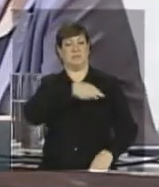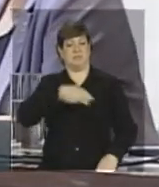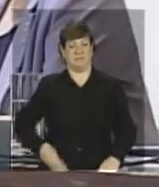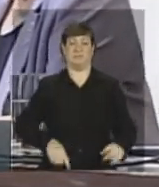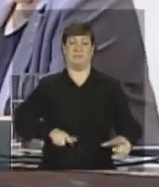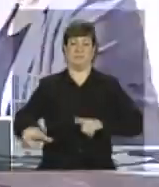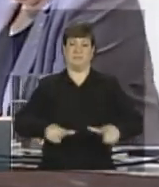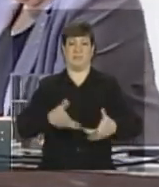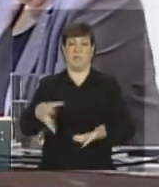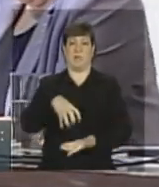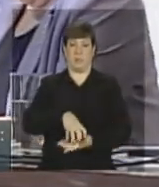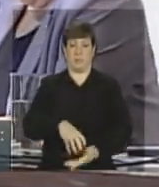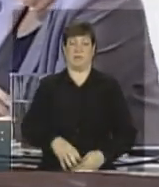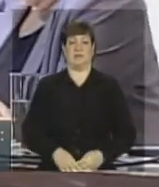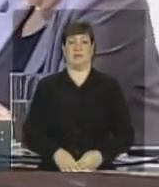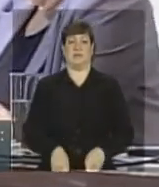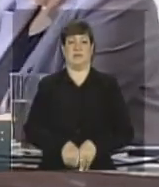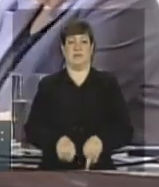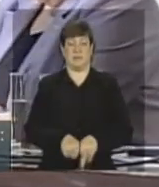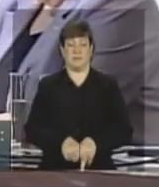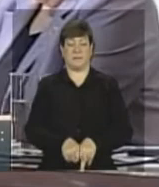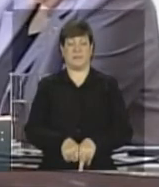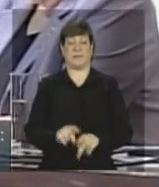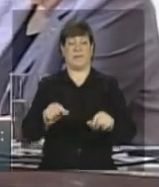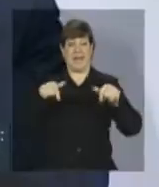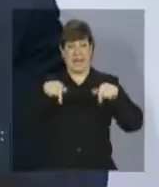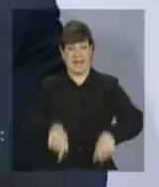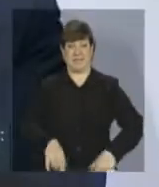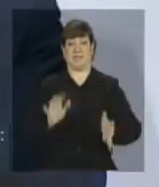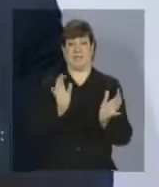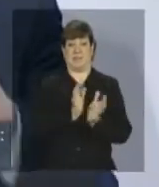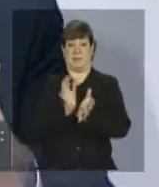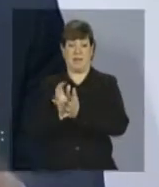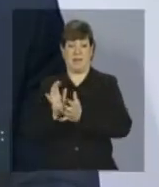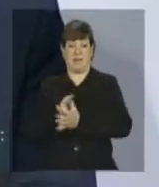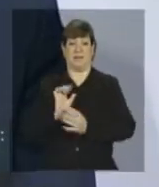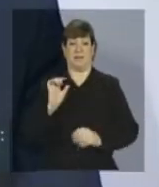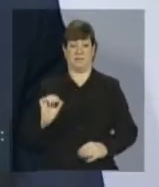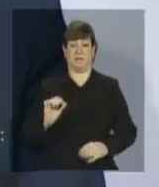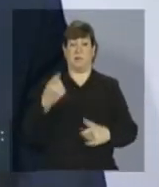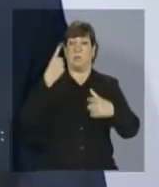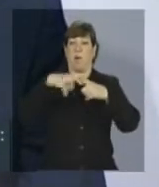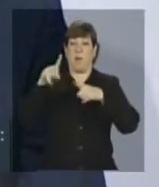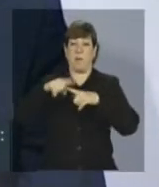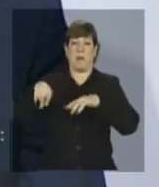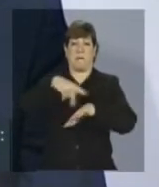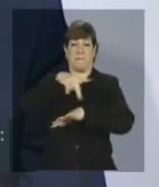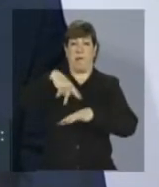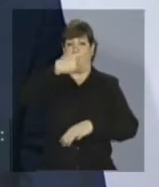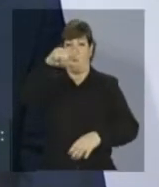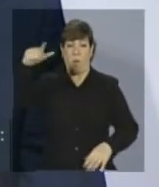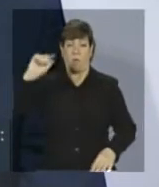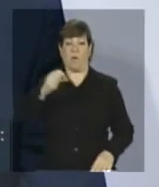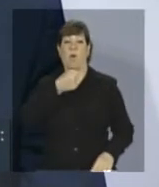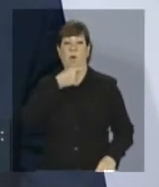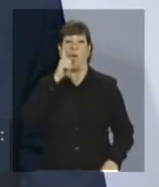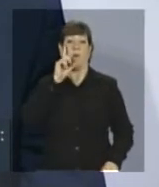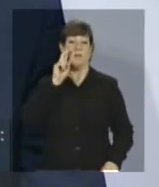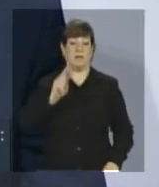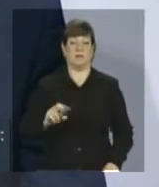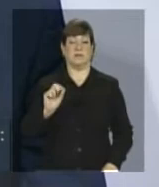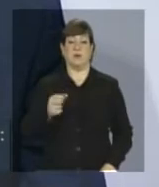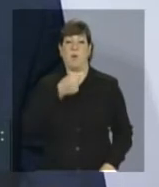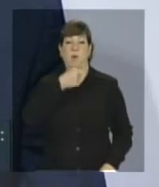equipe. E nesse ambiente internacional de crise, e ontem vimos,